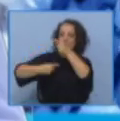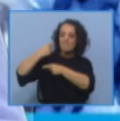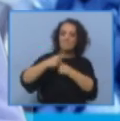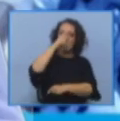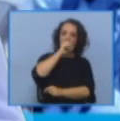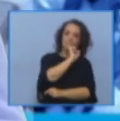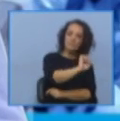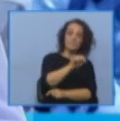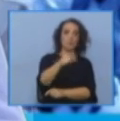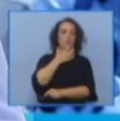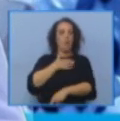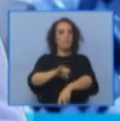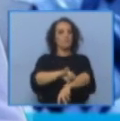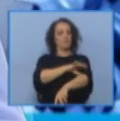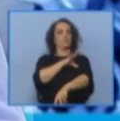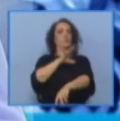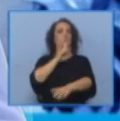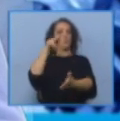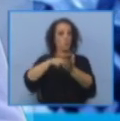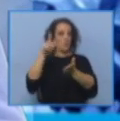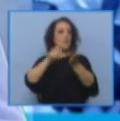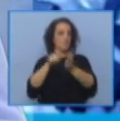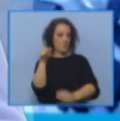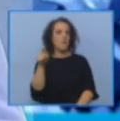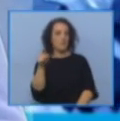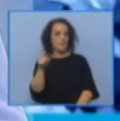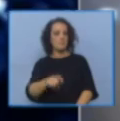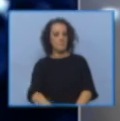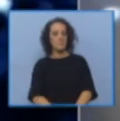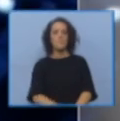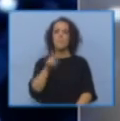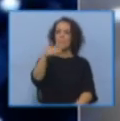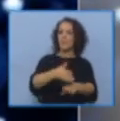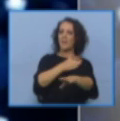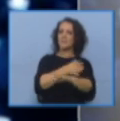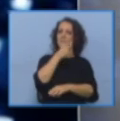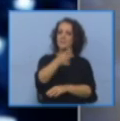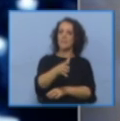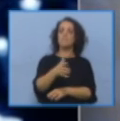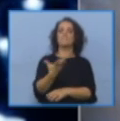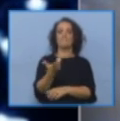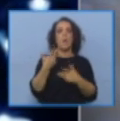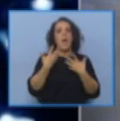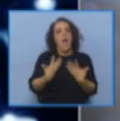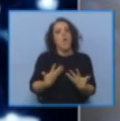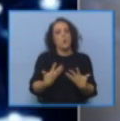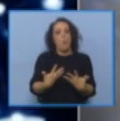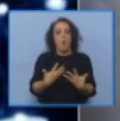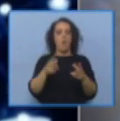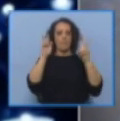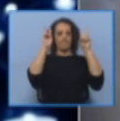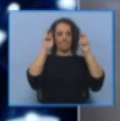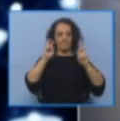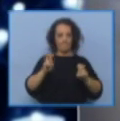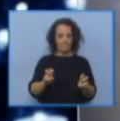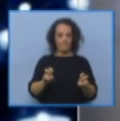E isso foi uma das coisas que mais me impressionou também na experiência que fiz nos Estados Unidos. Há pouco referia a atualidade desta questão